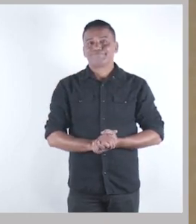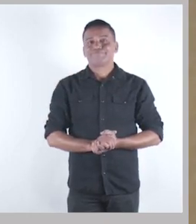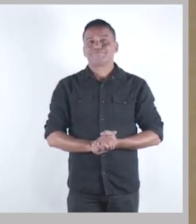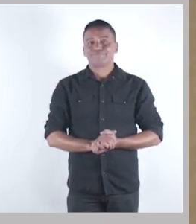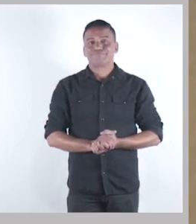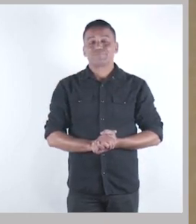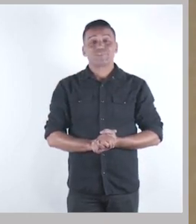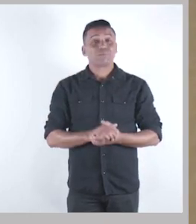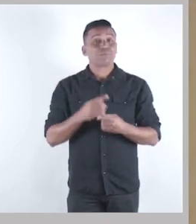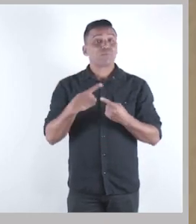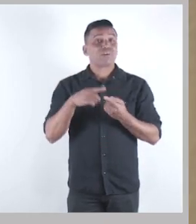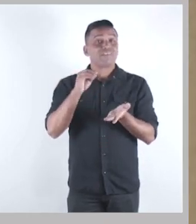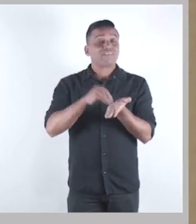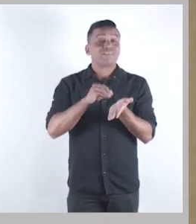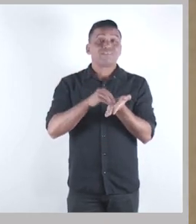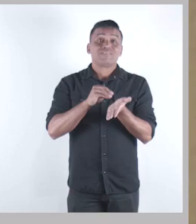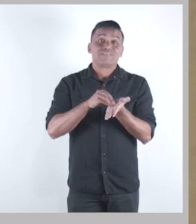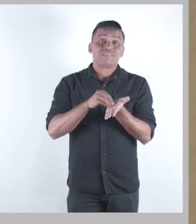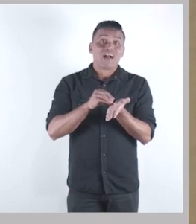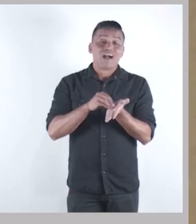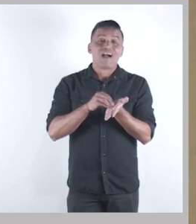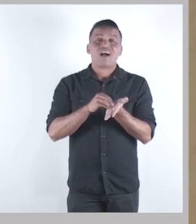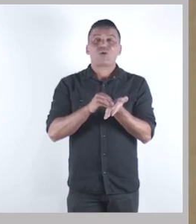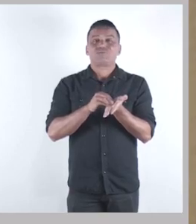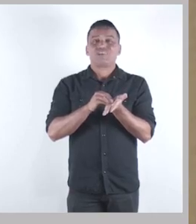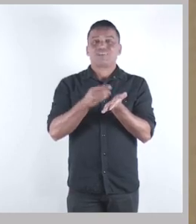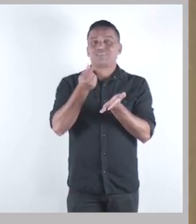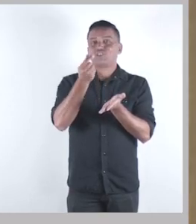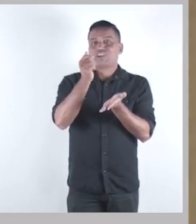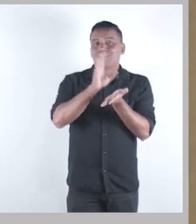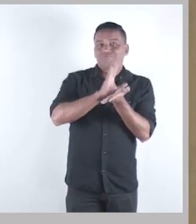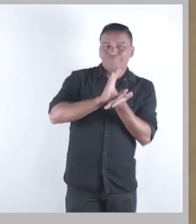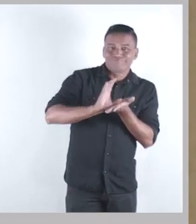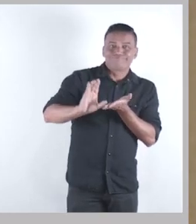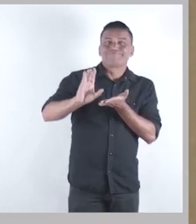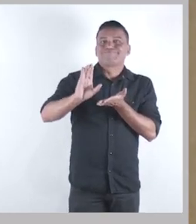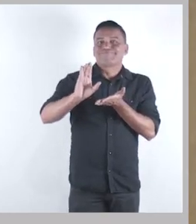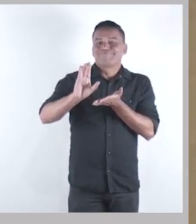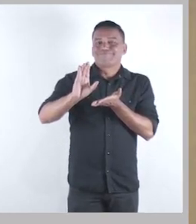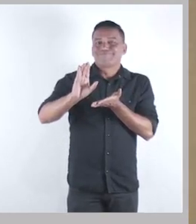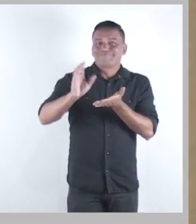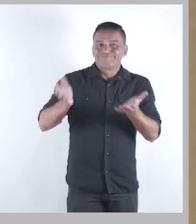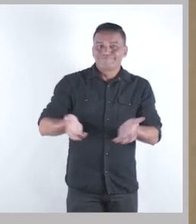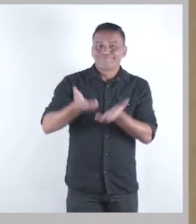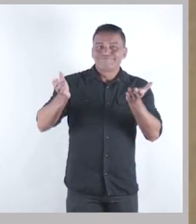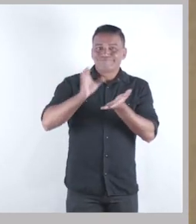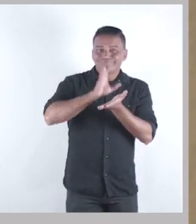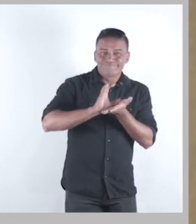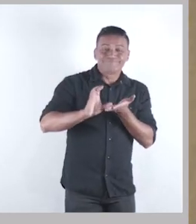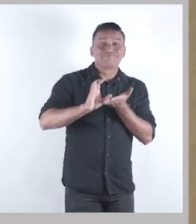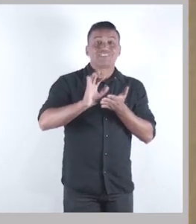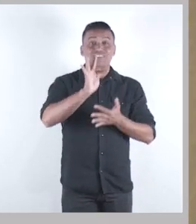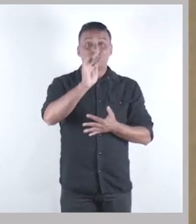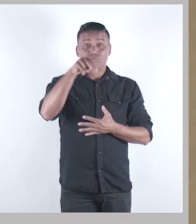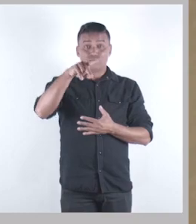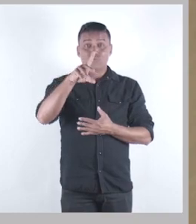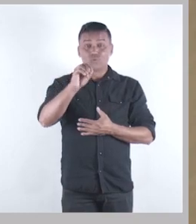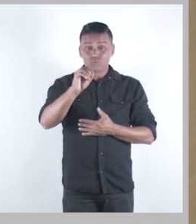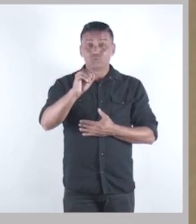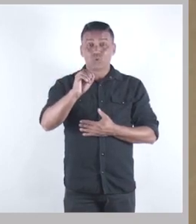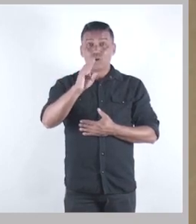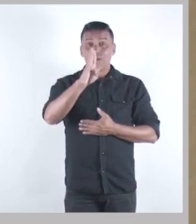por insuficiência ou por falta de base financeira, né? O Fundo Bibliográfico é uma instituição pública,